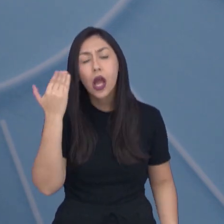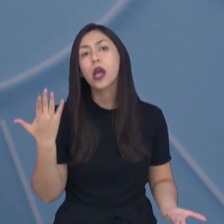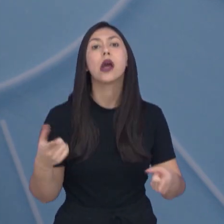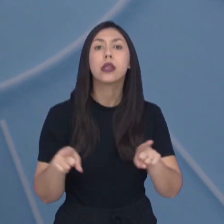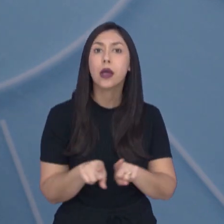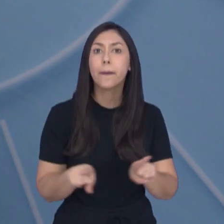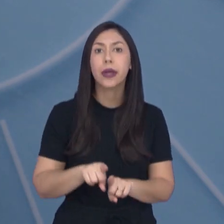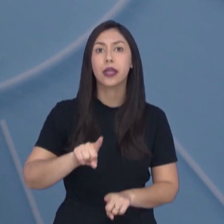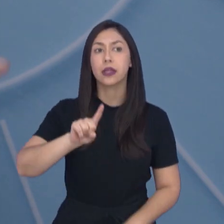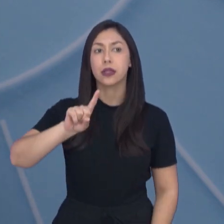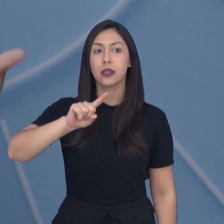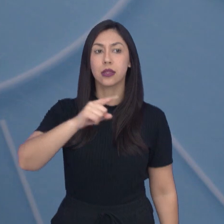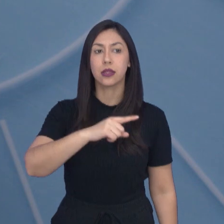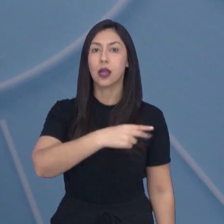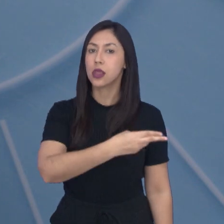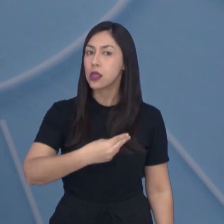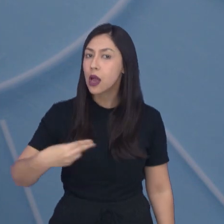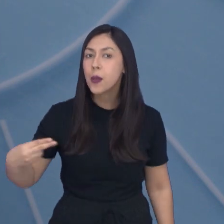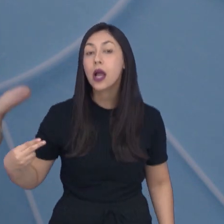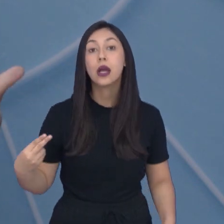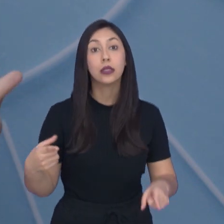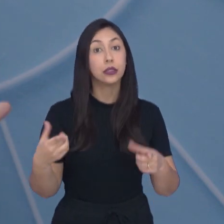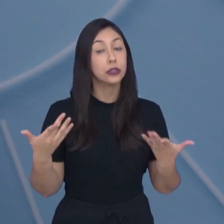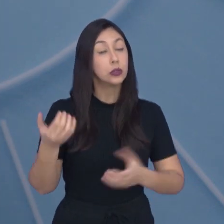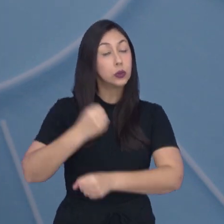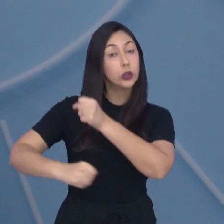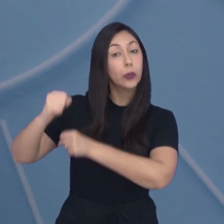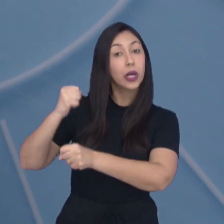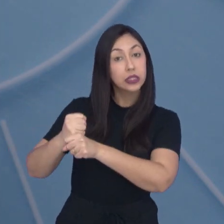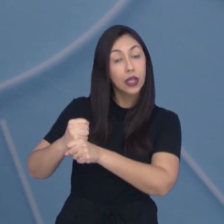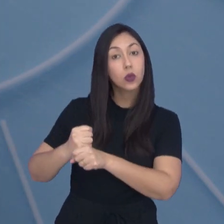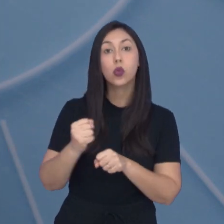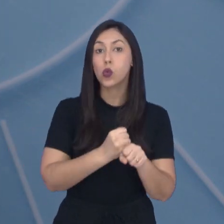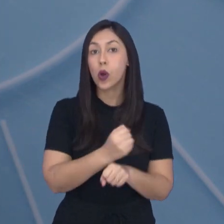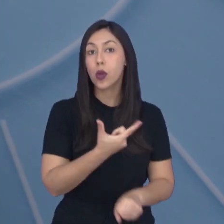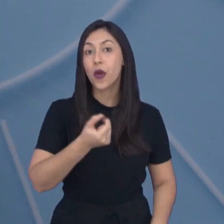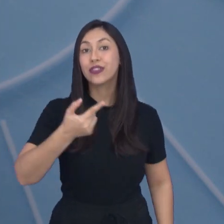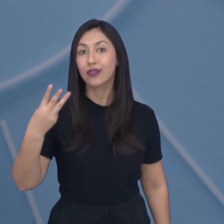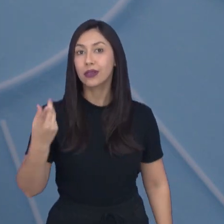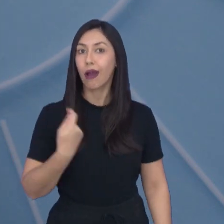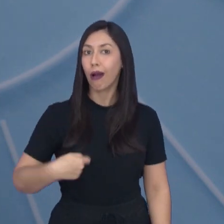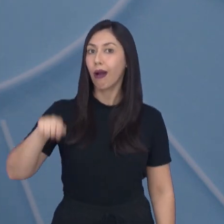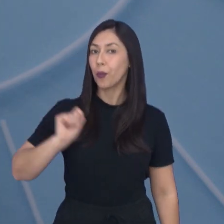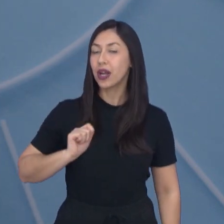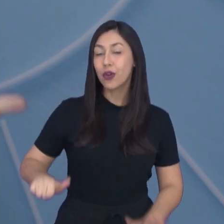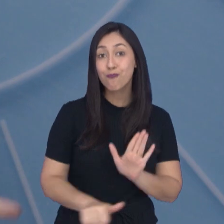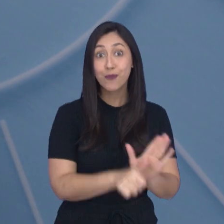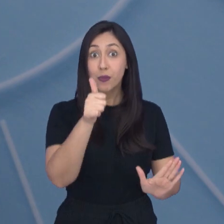Zâmbia, que é um país africano, e recentemente, ano passado, em 2023, a Espanha foi o primeiro